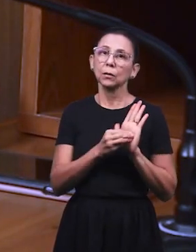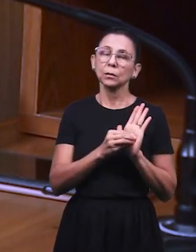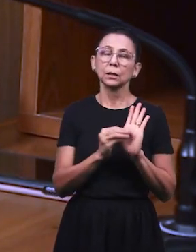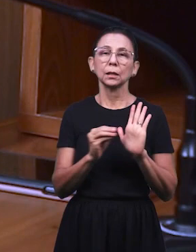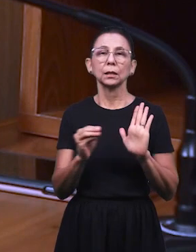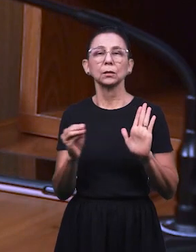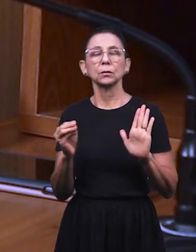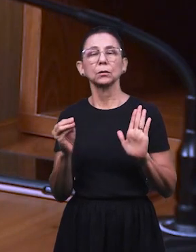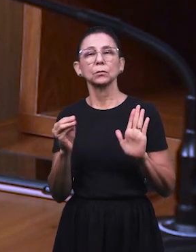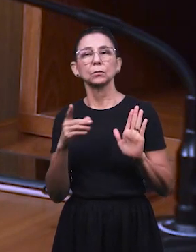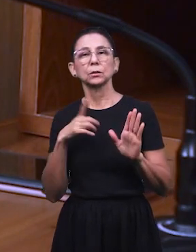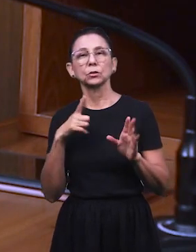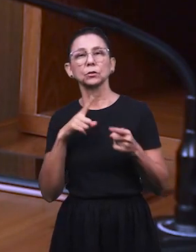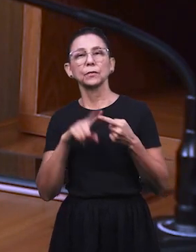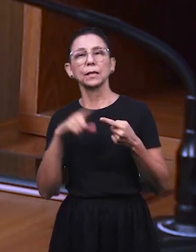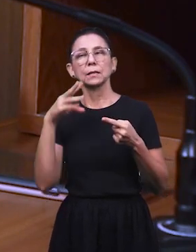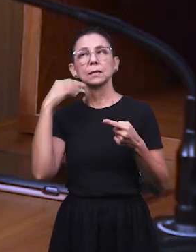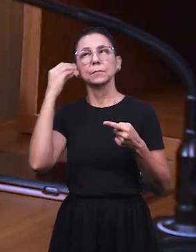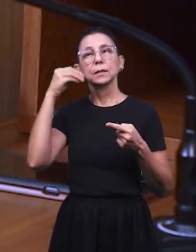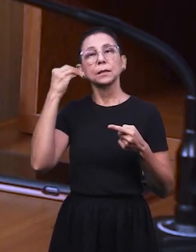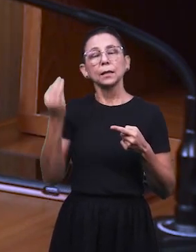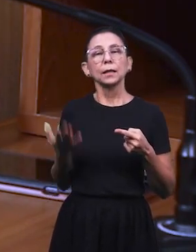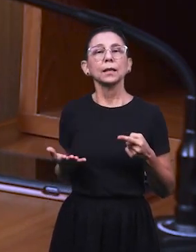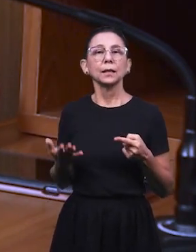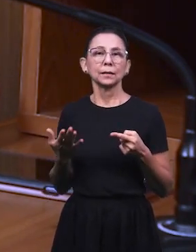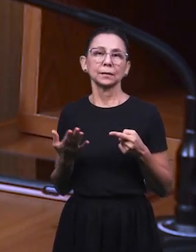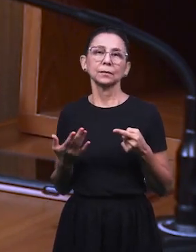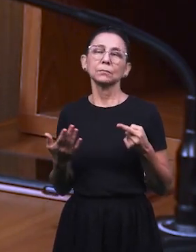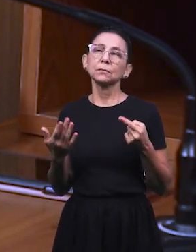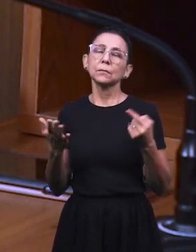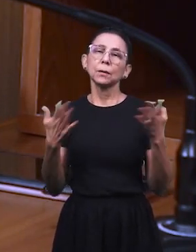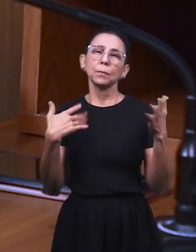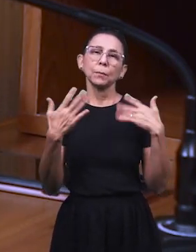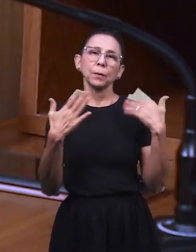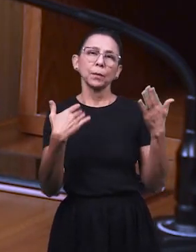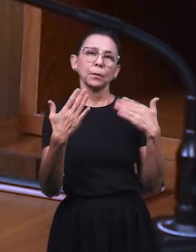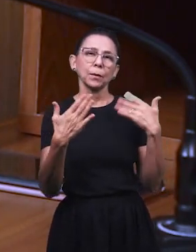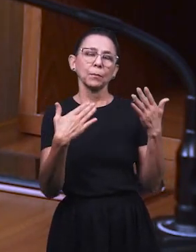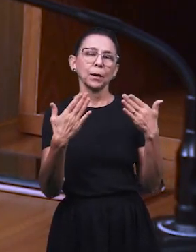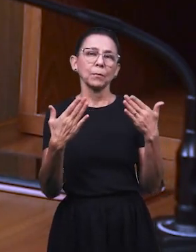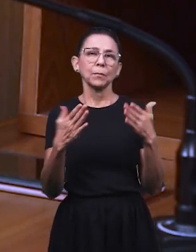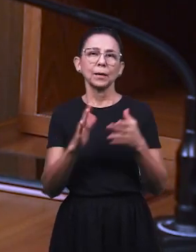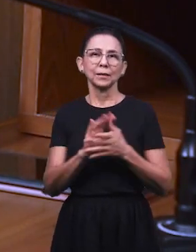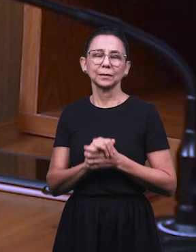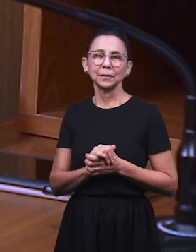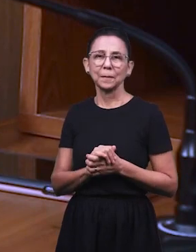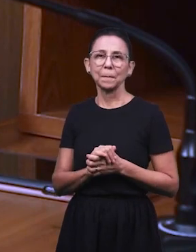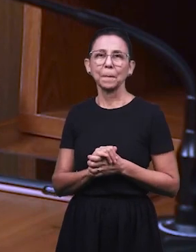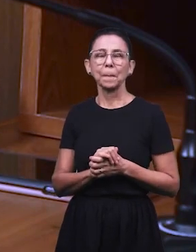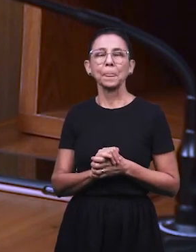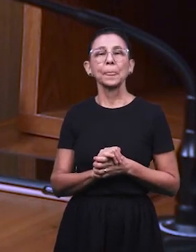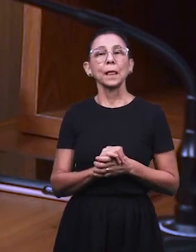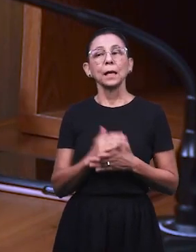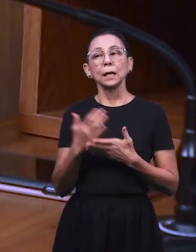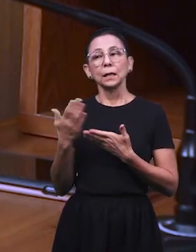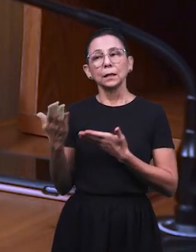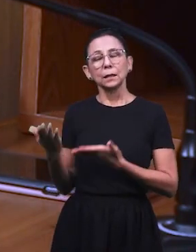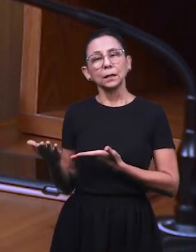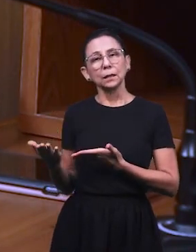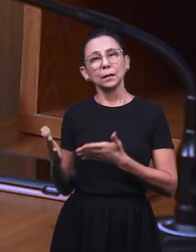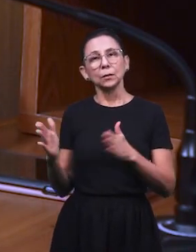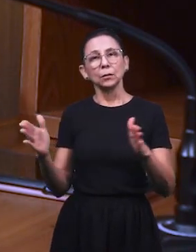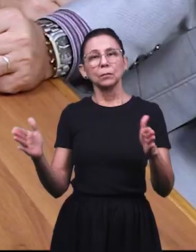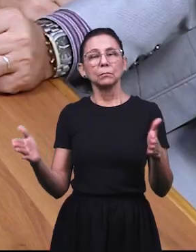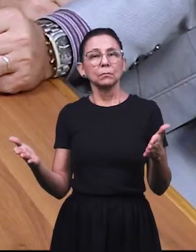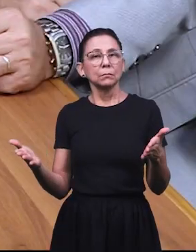Foi esse o desejo dos irmãos. De ter um conteúdo que fosse voltado às experiências, que fosse contado como se fosse uma